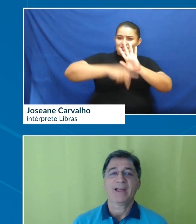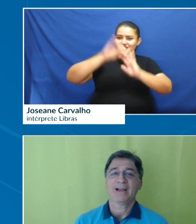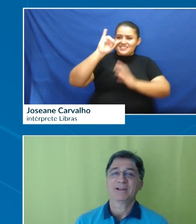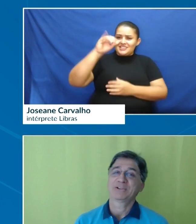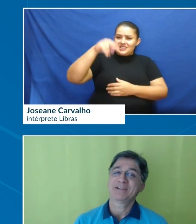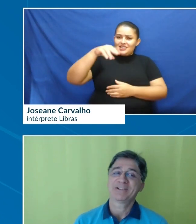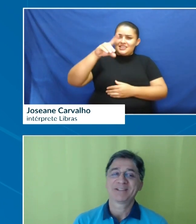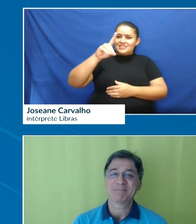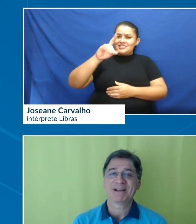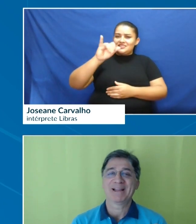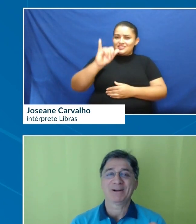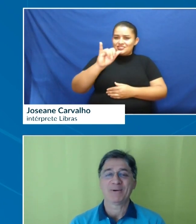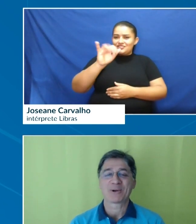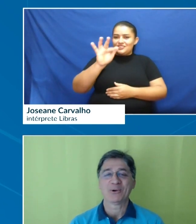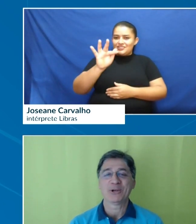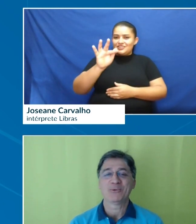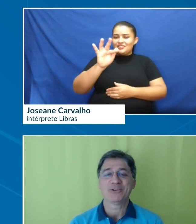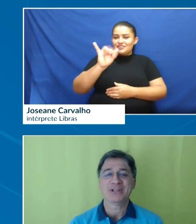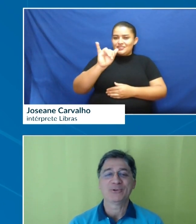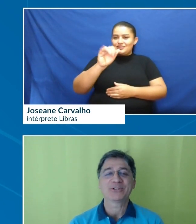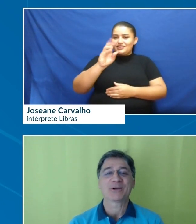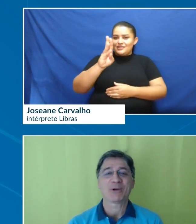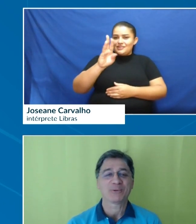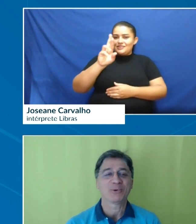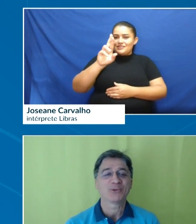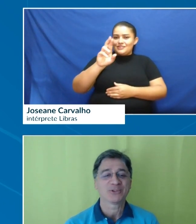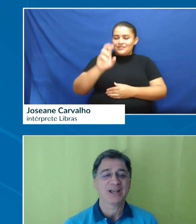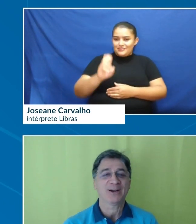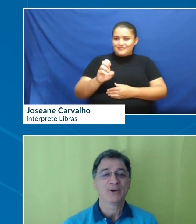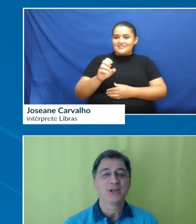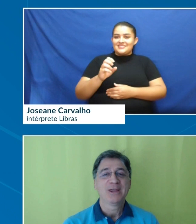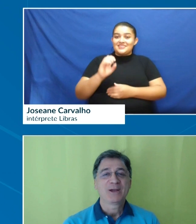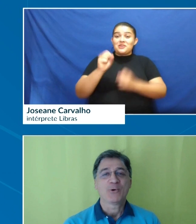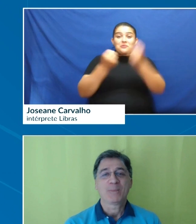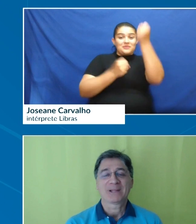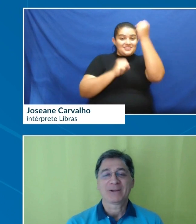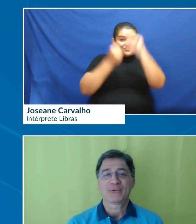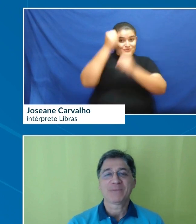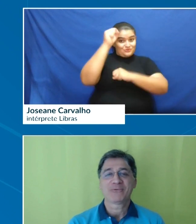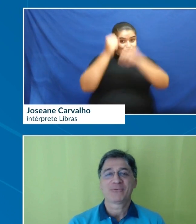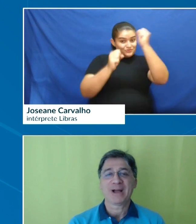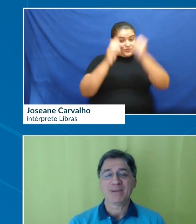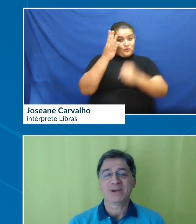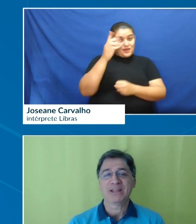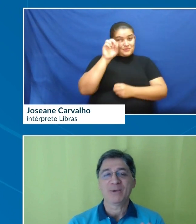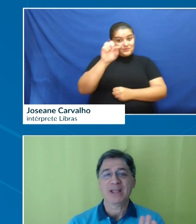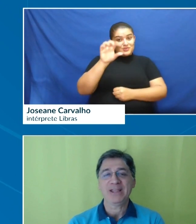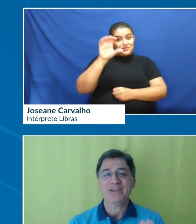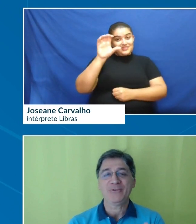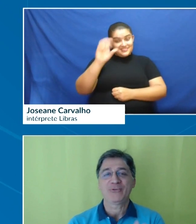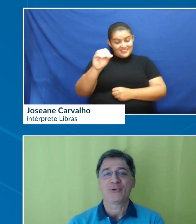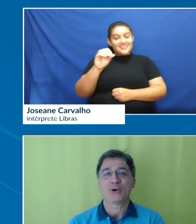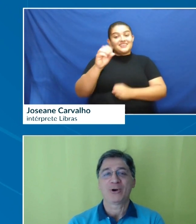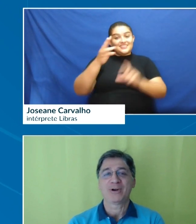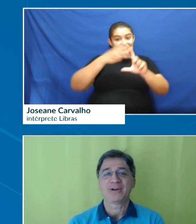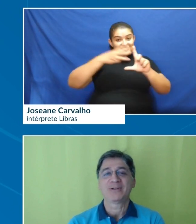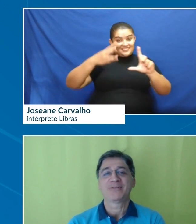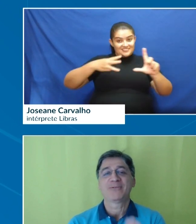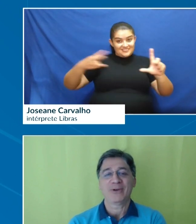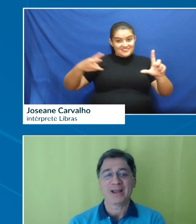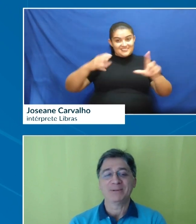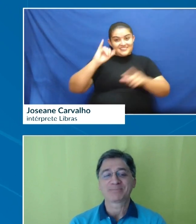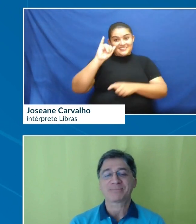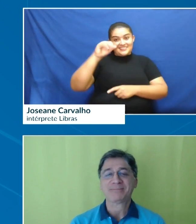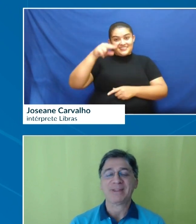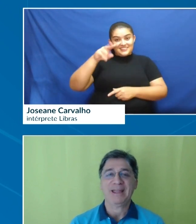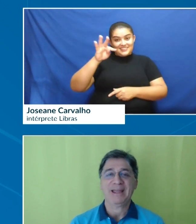mesmo? A gente chama, um acrônimo de Indústria 4.0 com a plataforma Fibre. Então, é Indy for